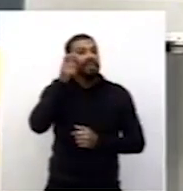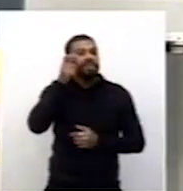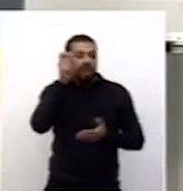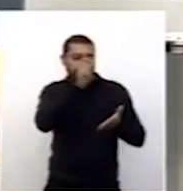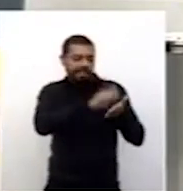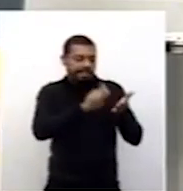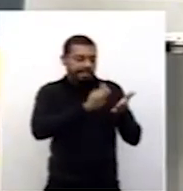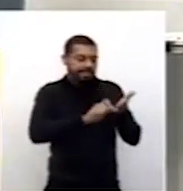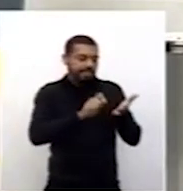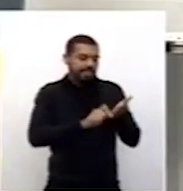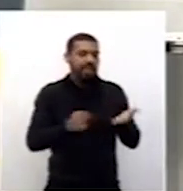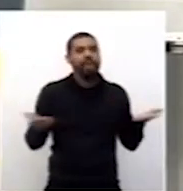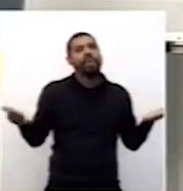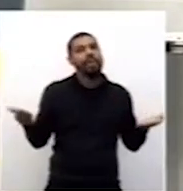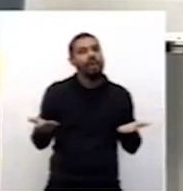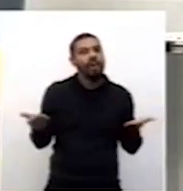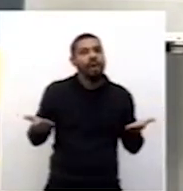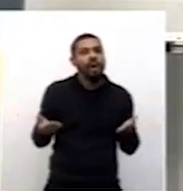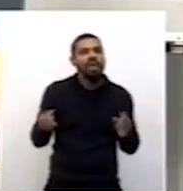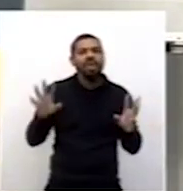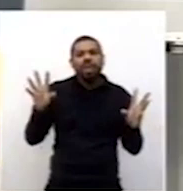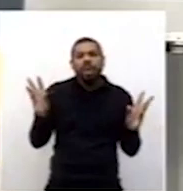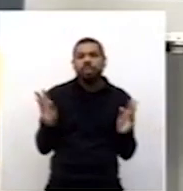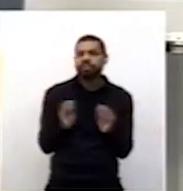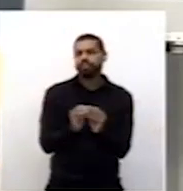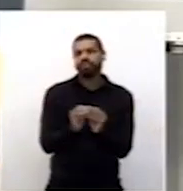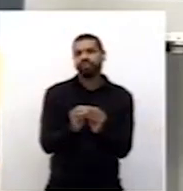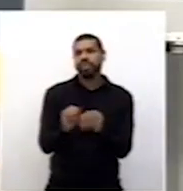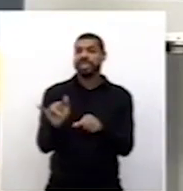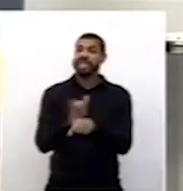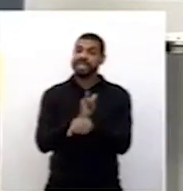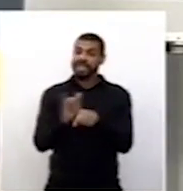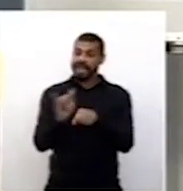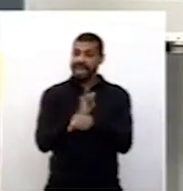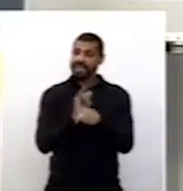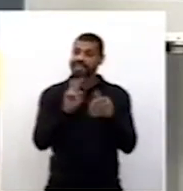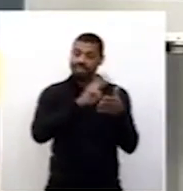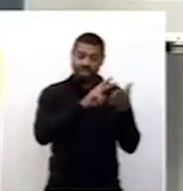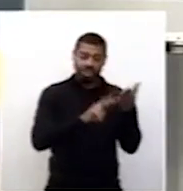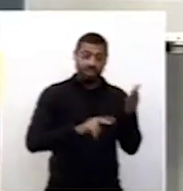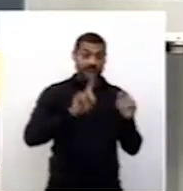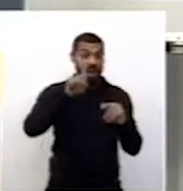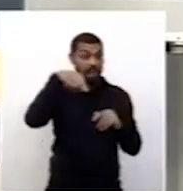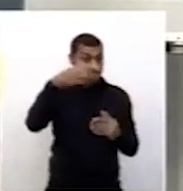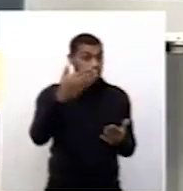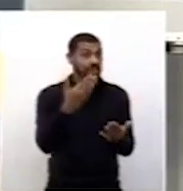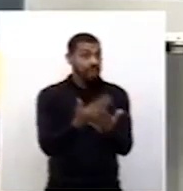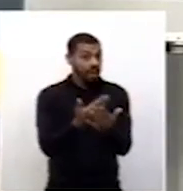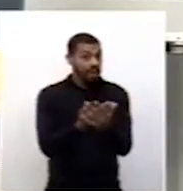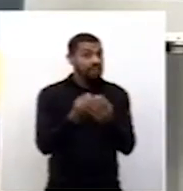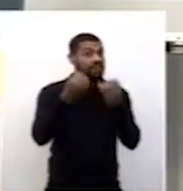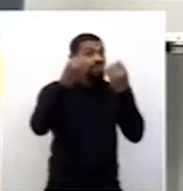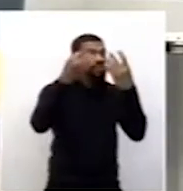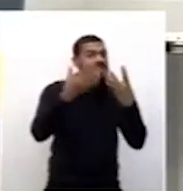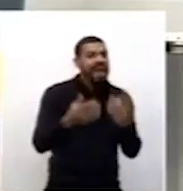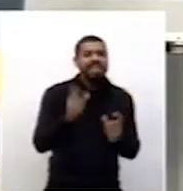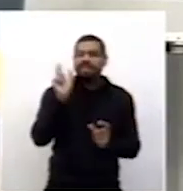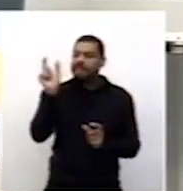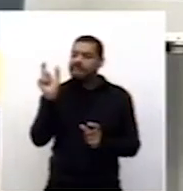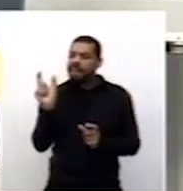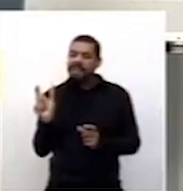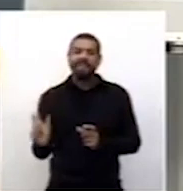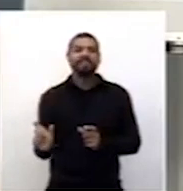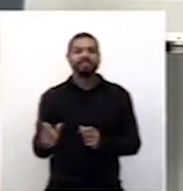Por quê? Hoje nós demos uma pincelada nas estratégias de leitura. Na próxima aula eu vou falar de cada uma